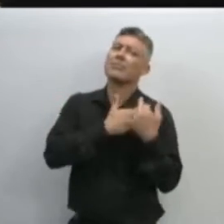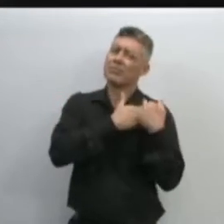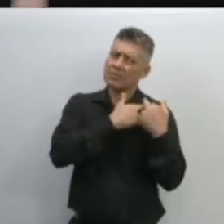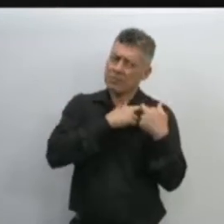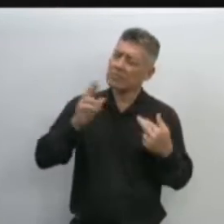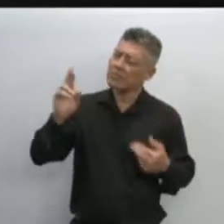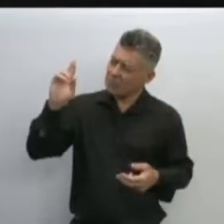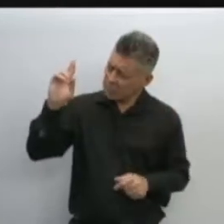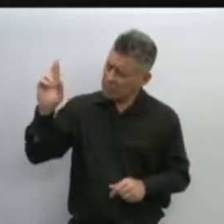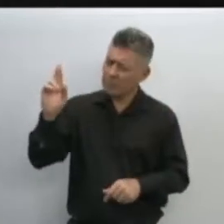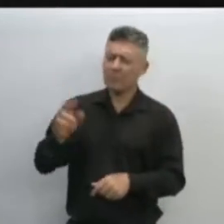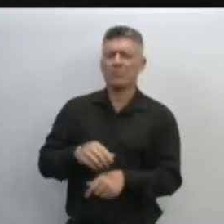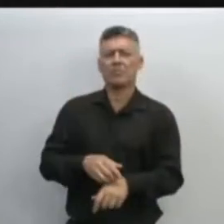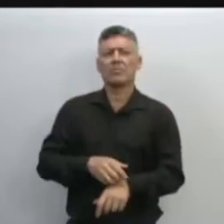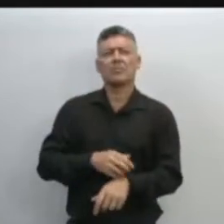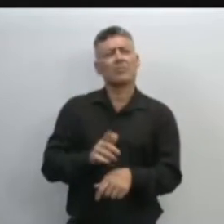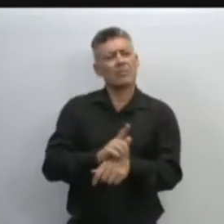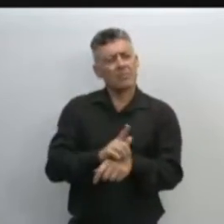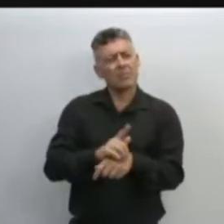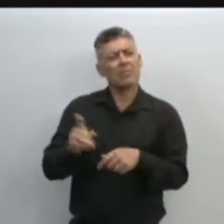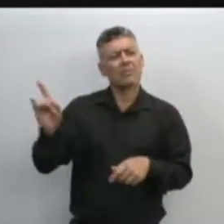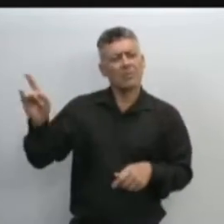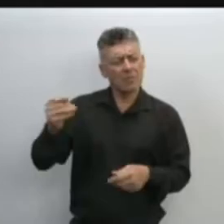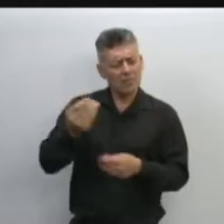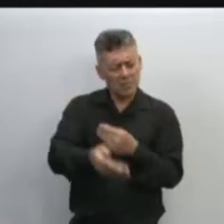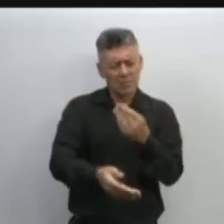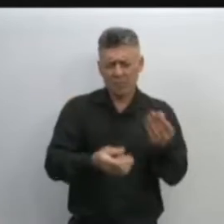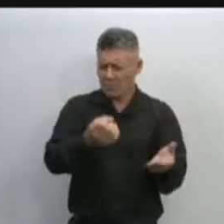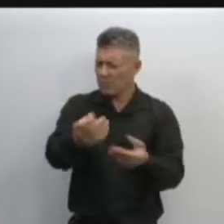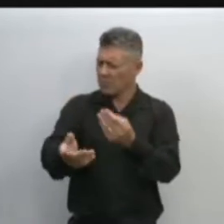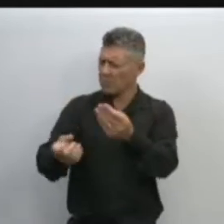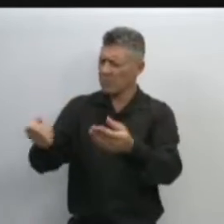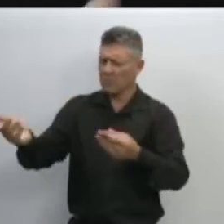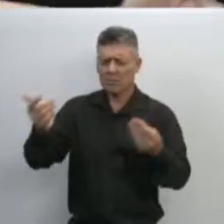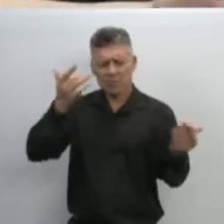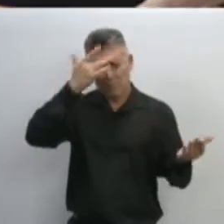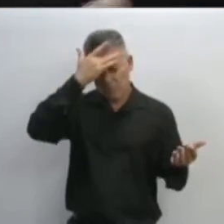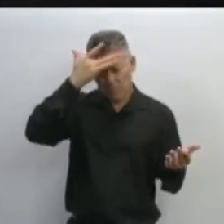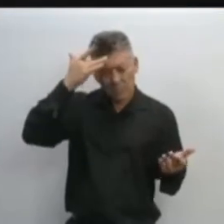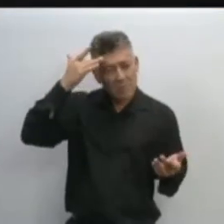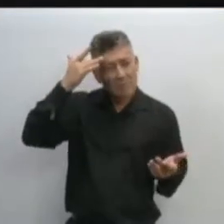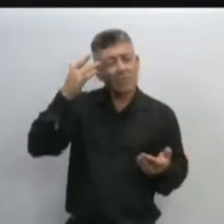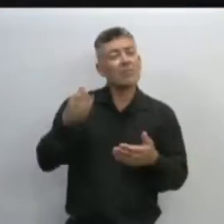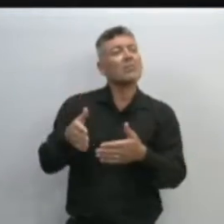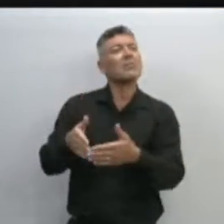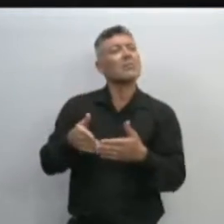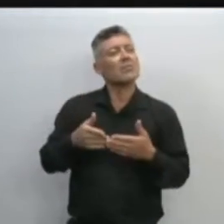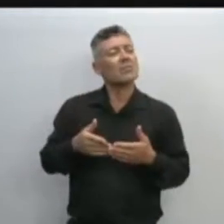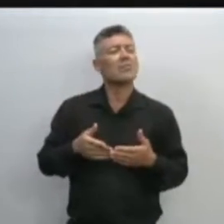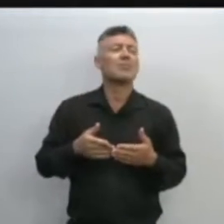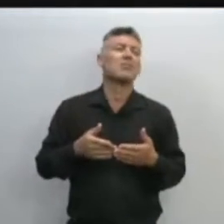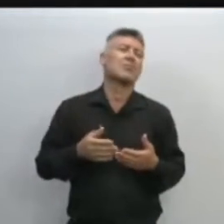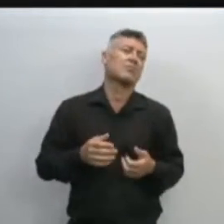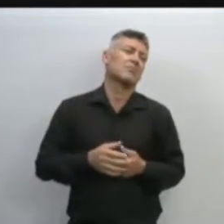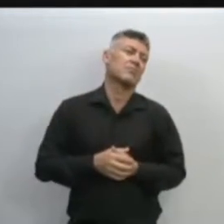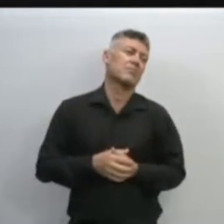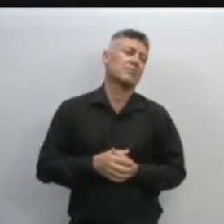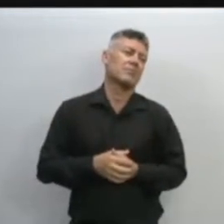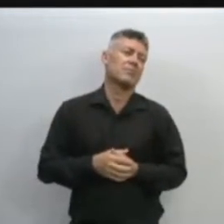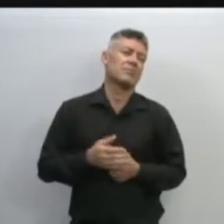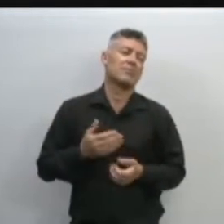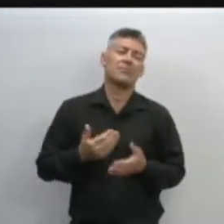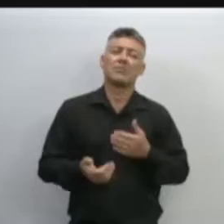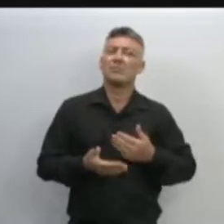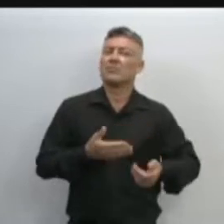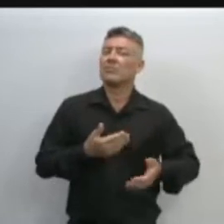um trabalho de gestão, né, e atender, né, as demandas da população que são requeridas pelos vereadores daqui, independente